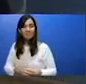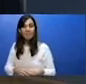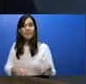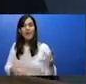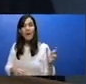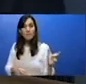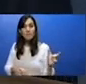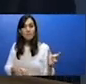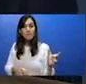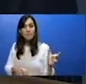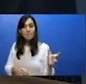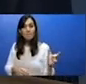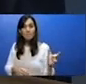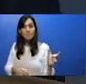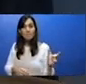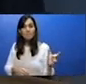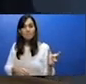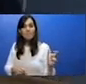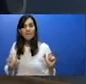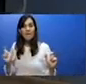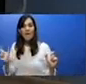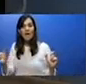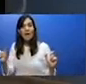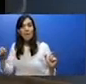Marques e marquês.